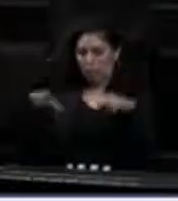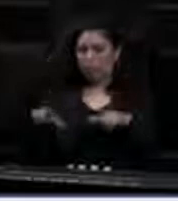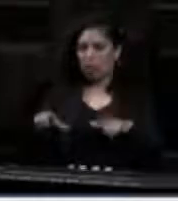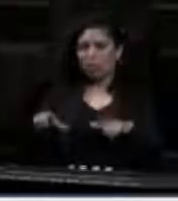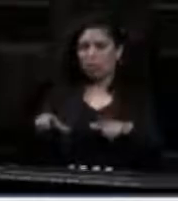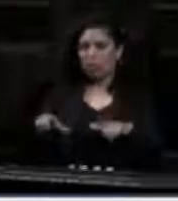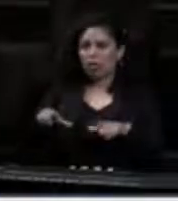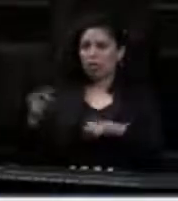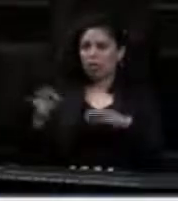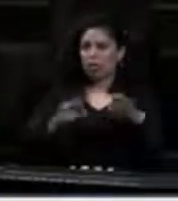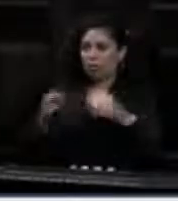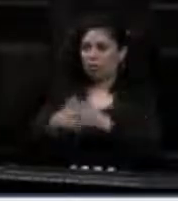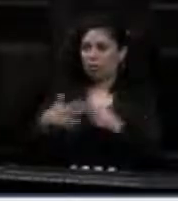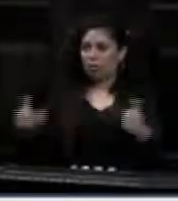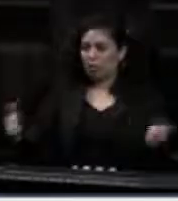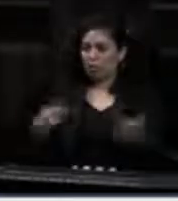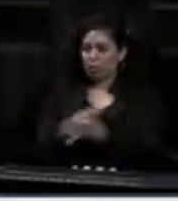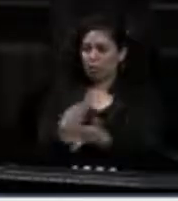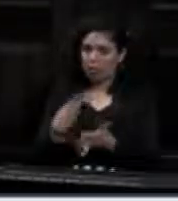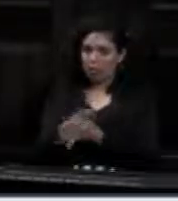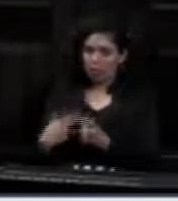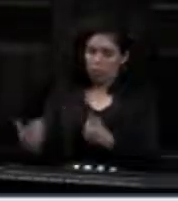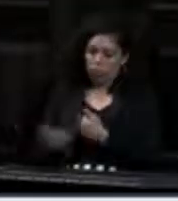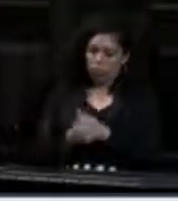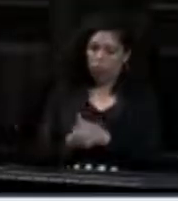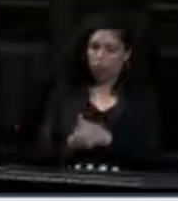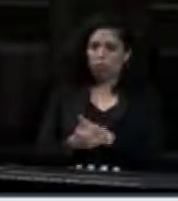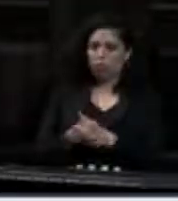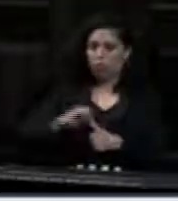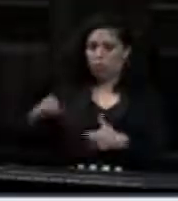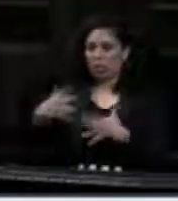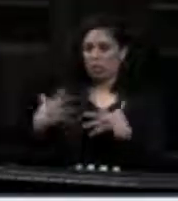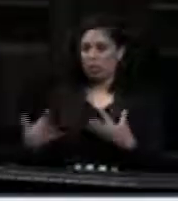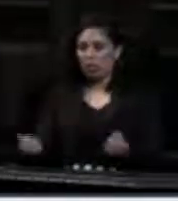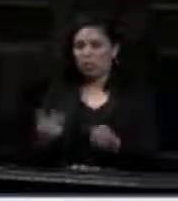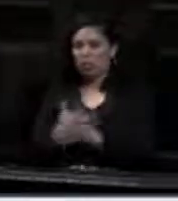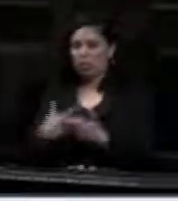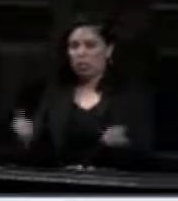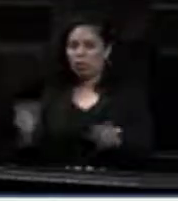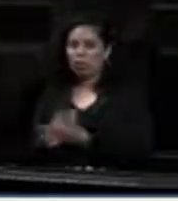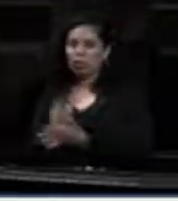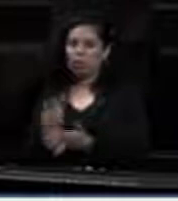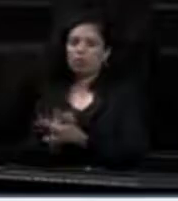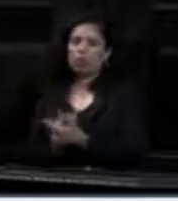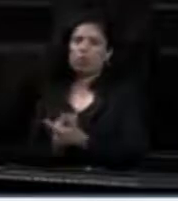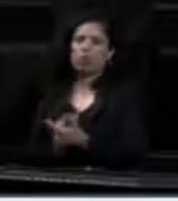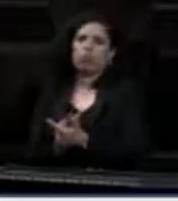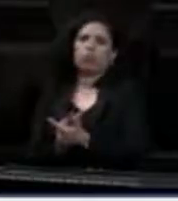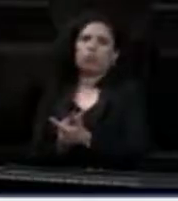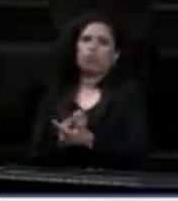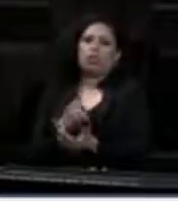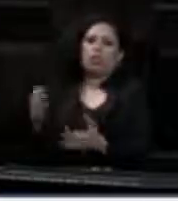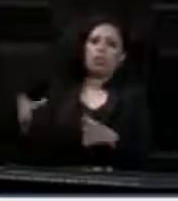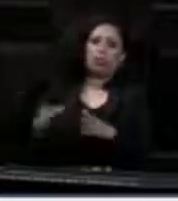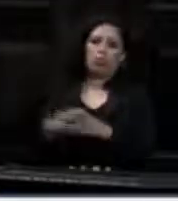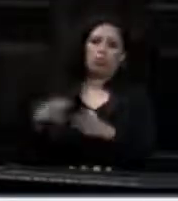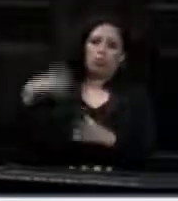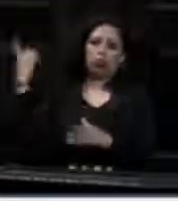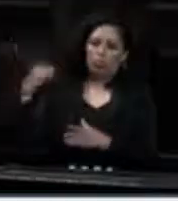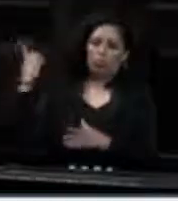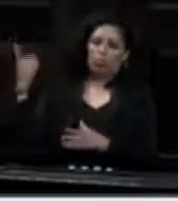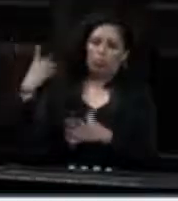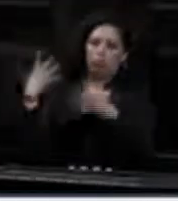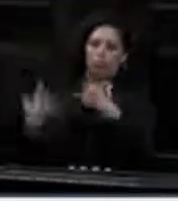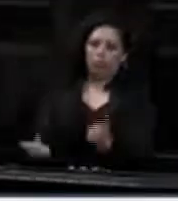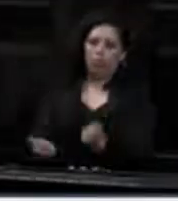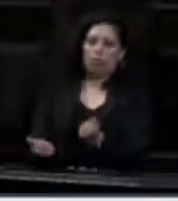fazer leis de dias, mas quando parlamentares dão sustentação a esse grupo